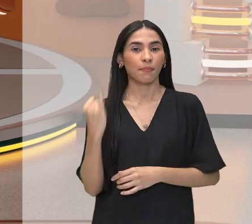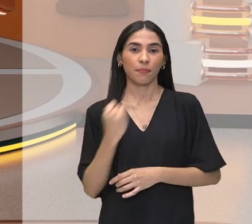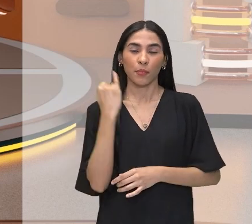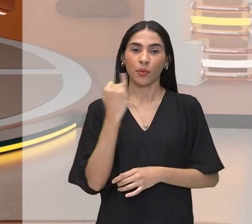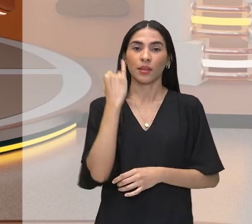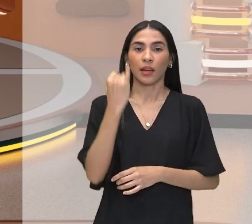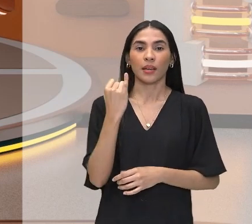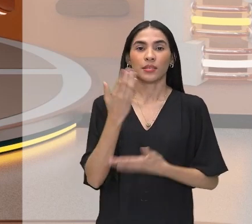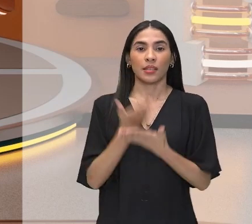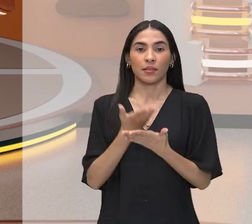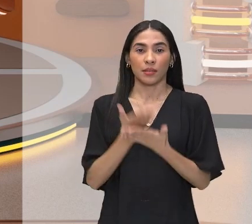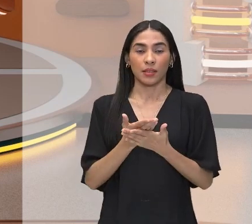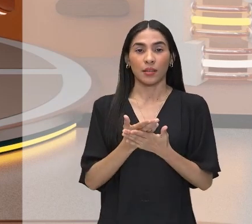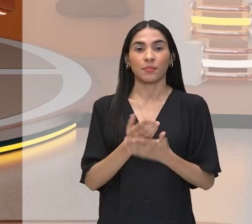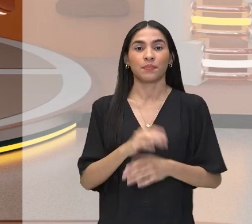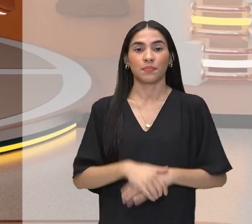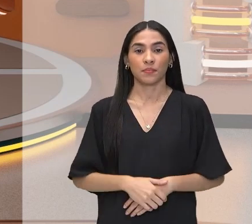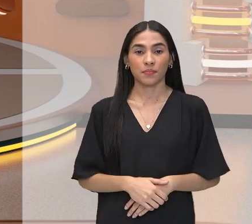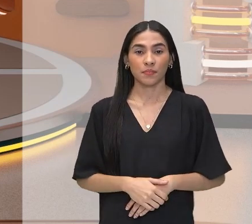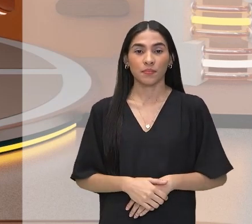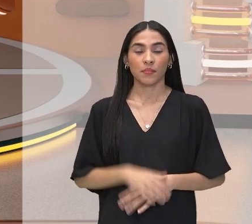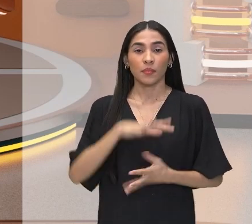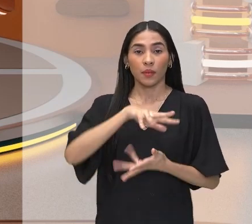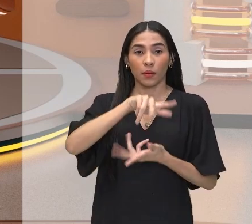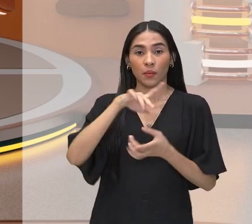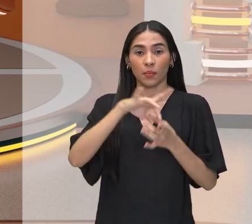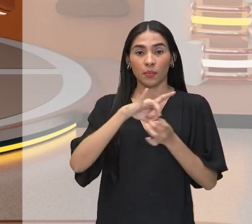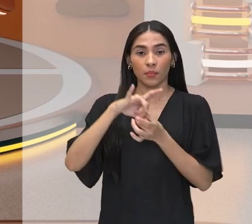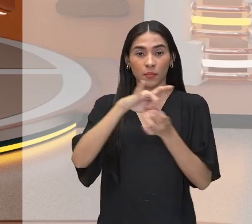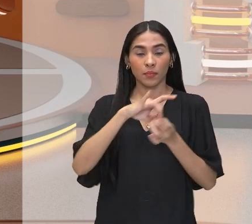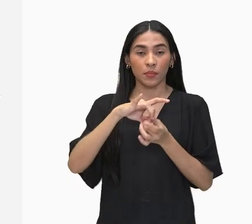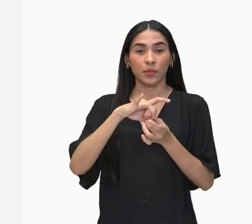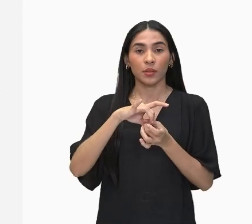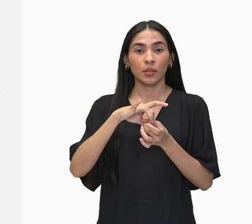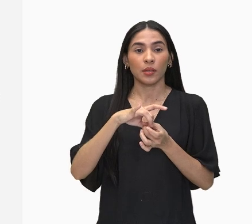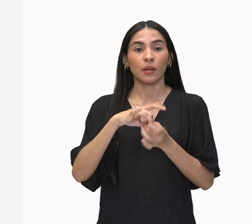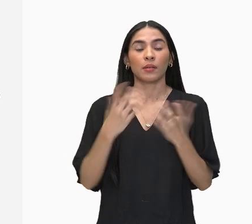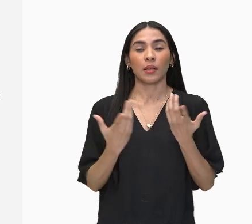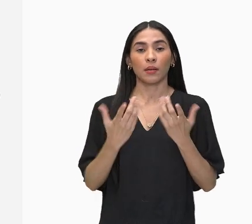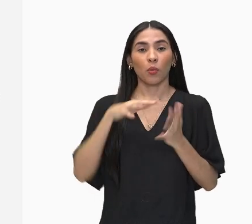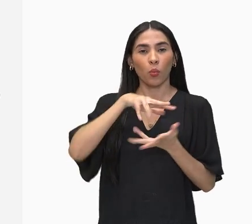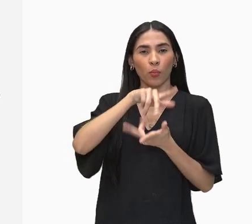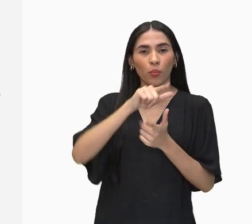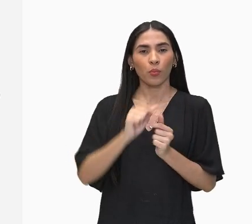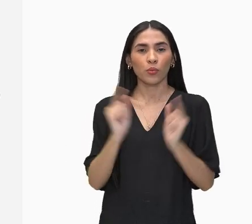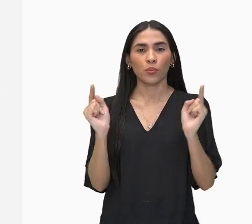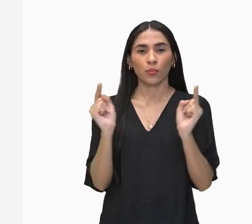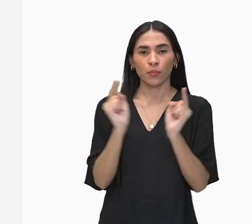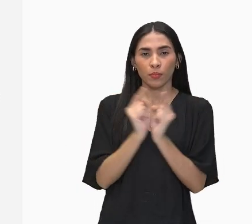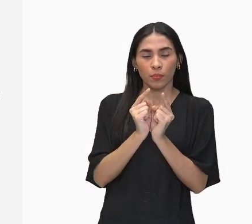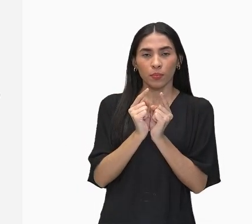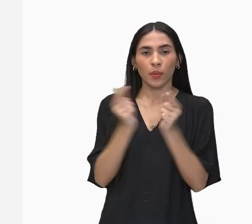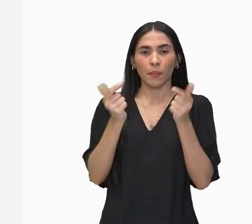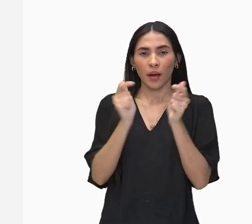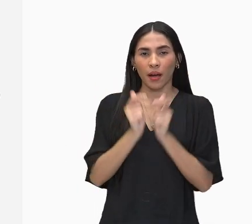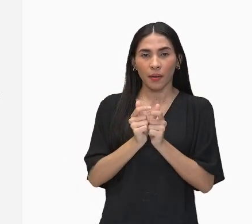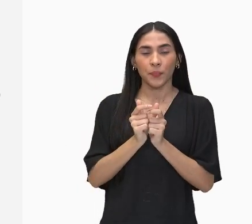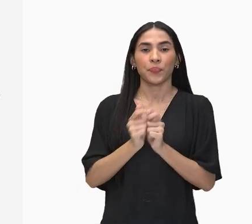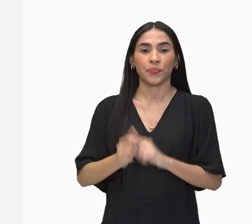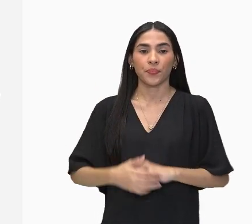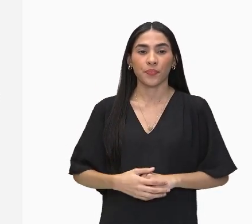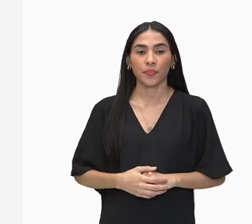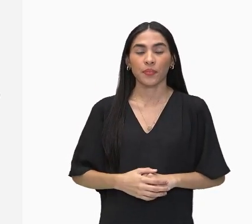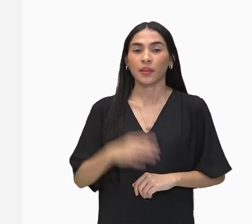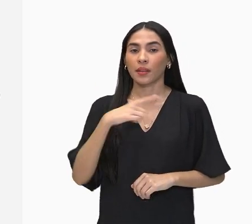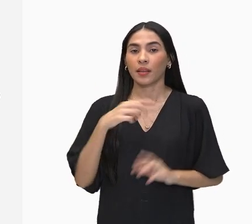visto na nossa unidade. Globalização, um mundo menor, A globalização, um mundo menor, ela